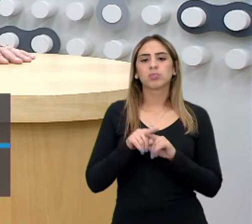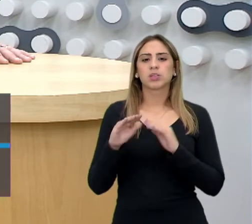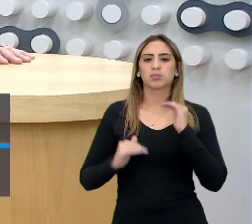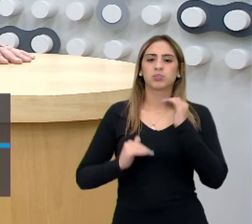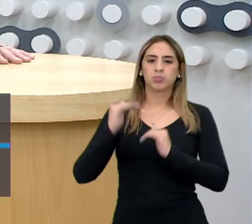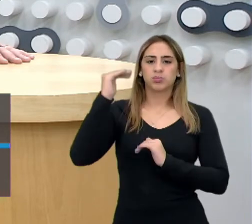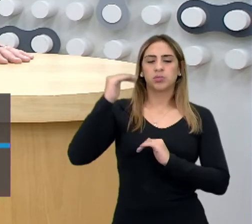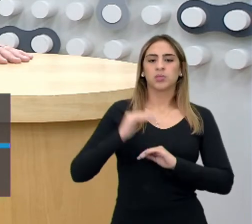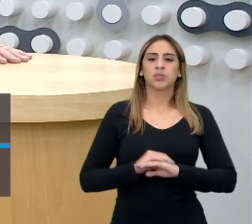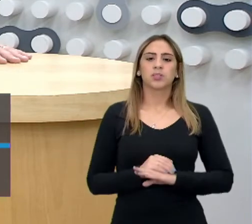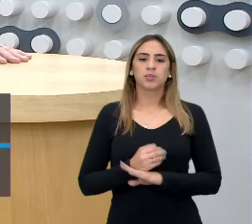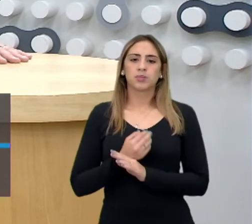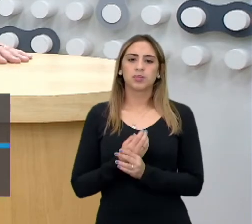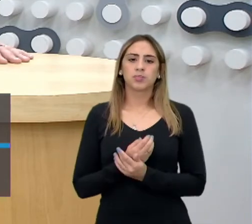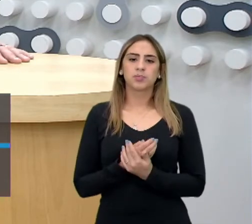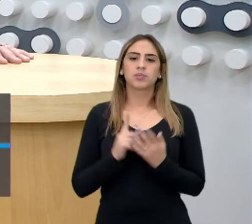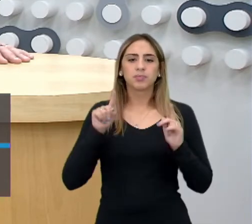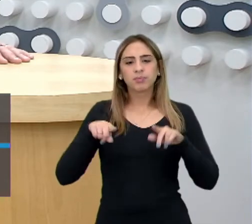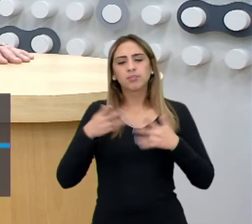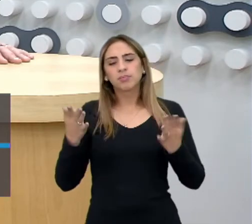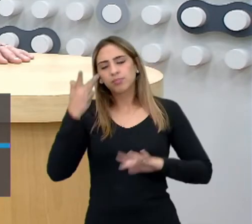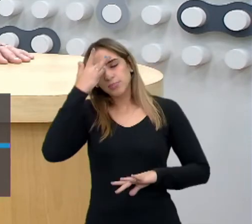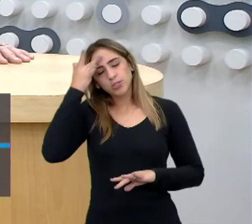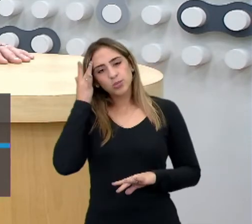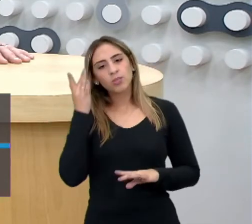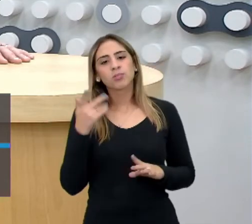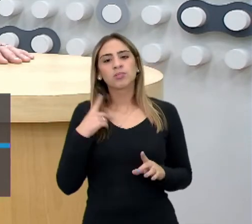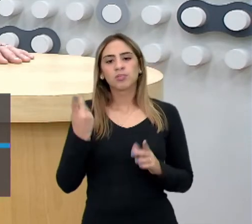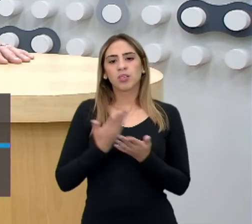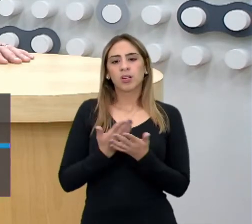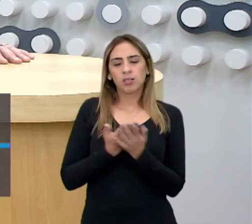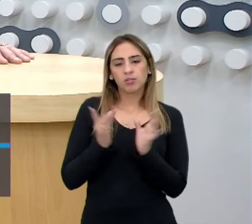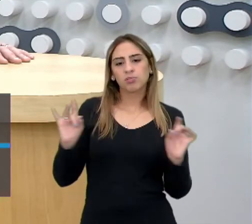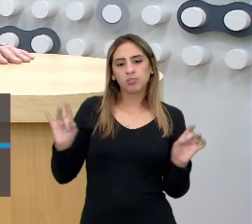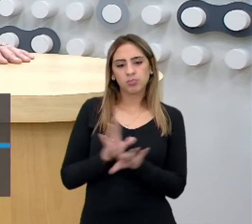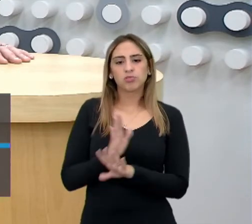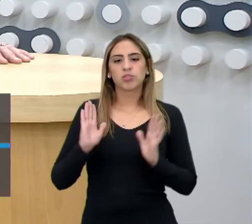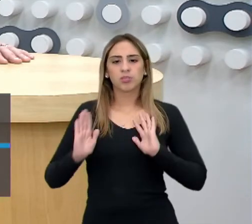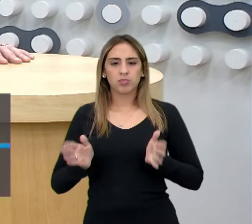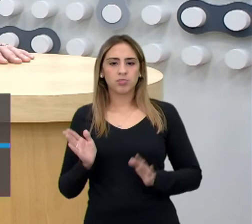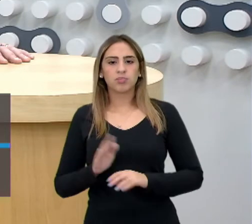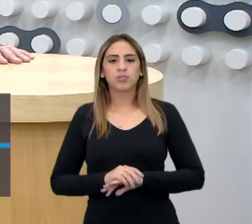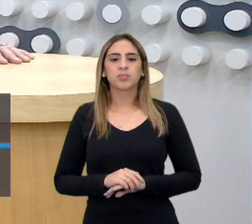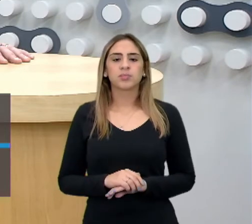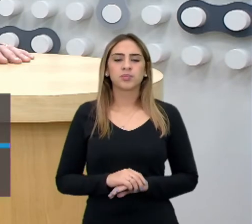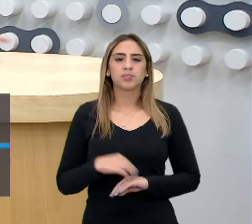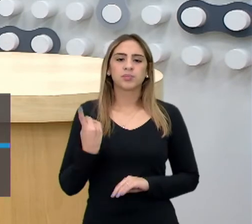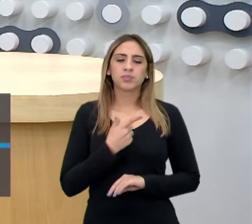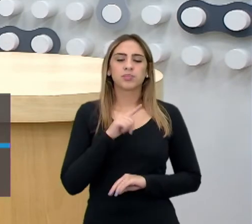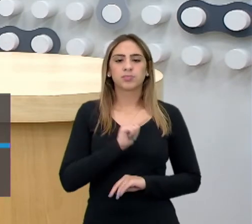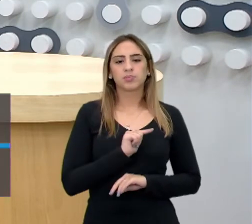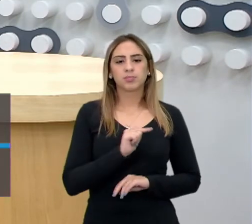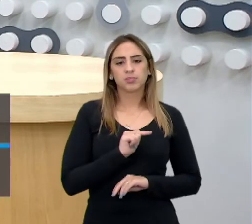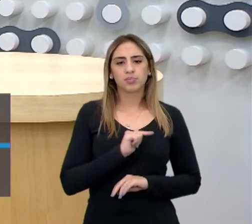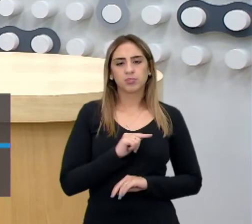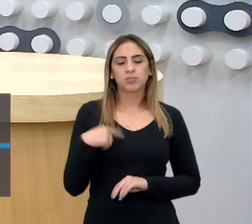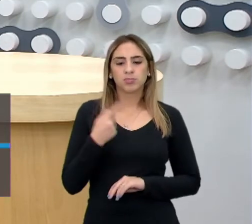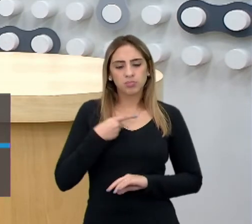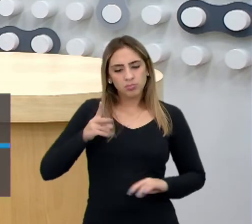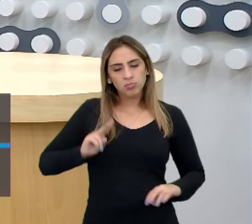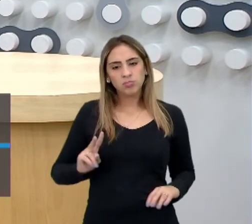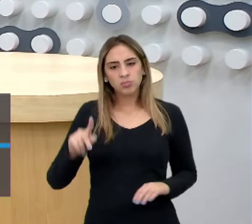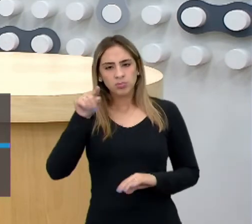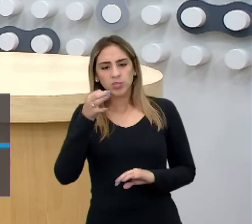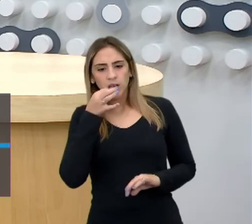elevados. E aí é isso aí, pessoal. Por hoje aí, nessa aula aí já terminamos, né? E aí nós vimos aí, logicamente nós vamos continuar sobre